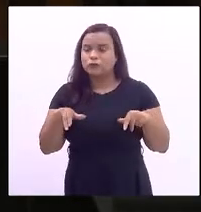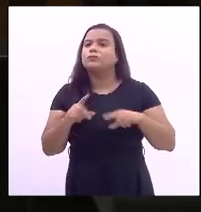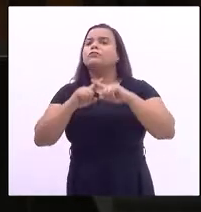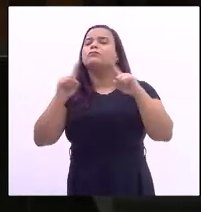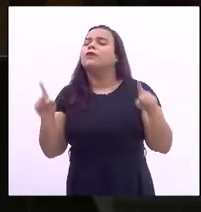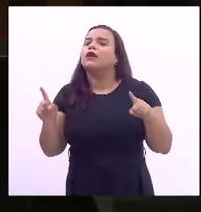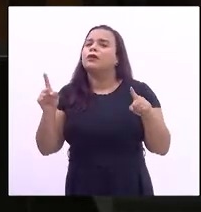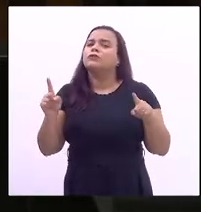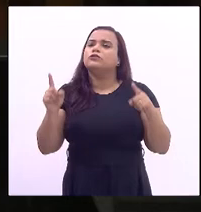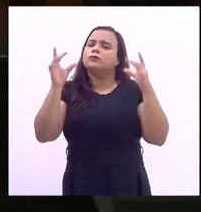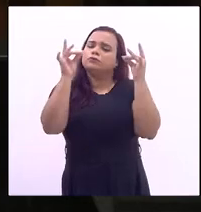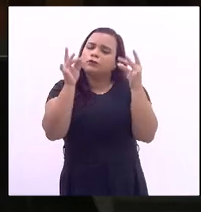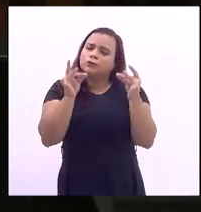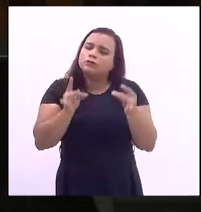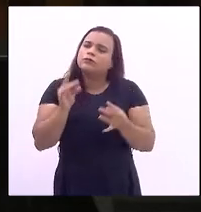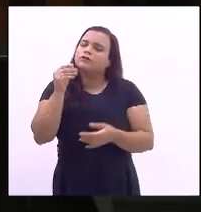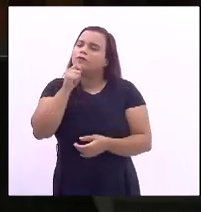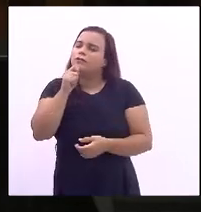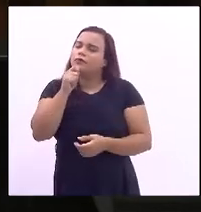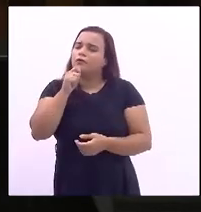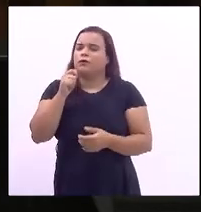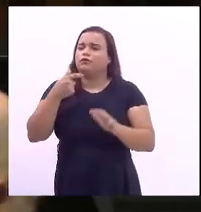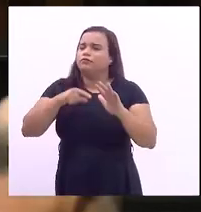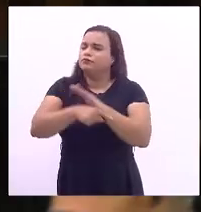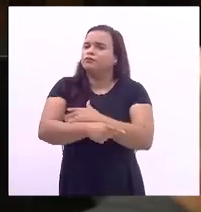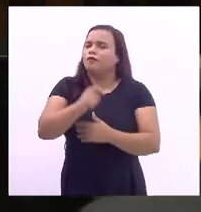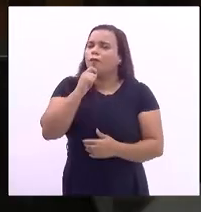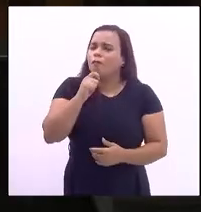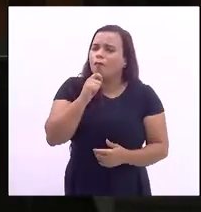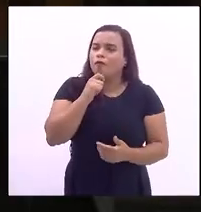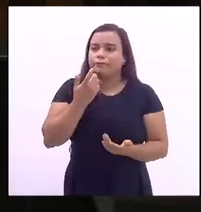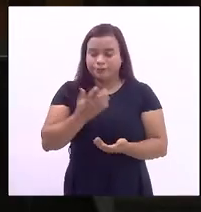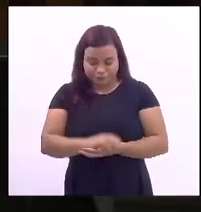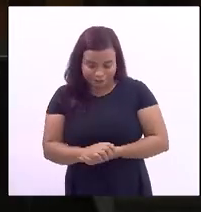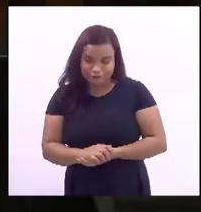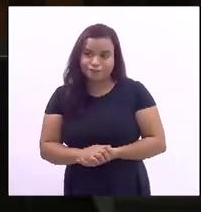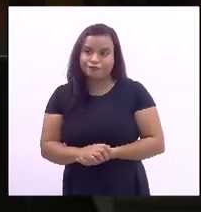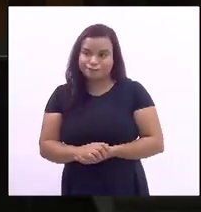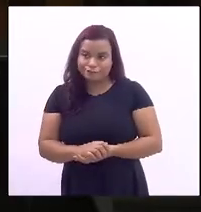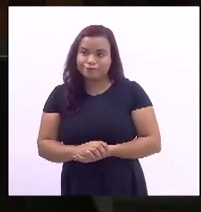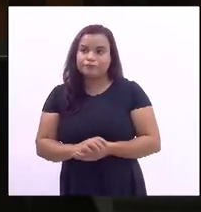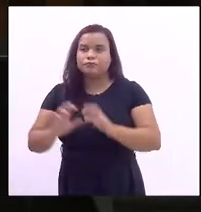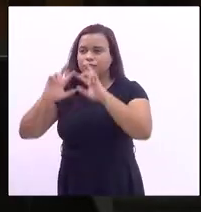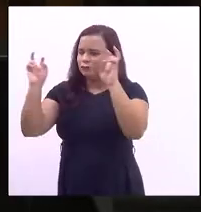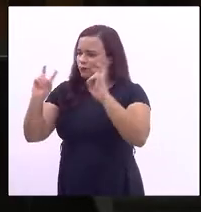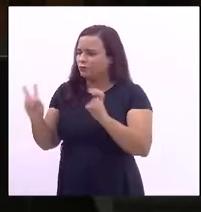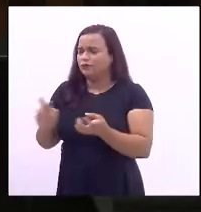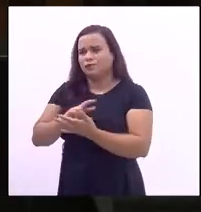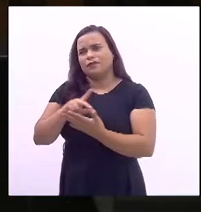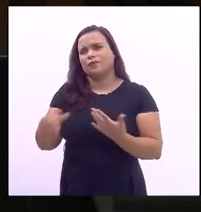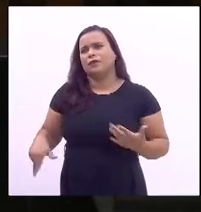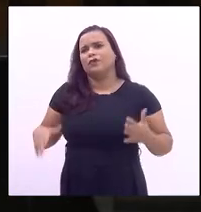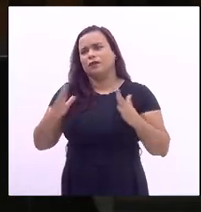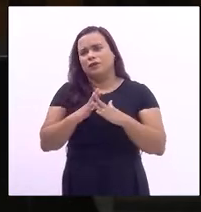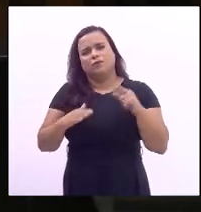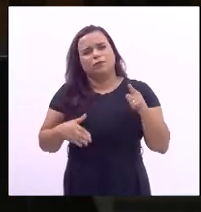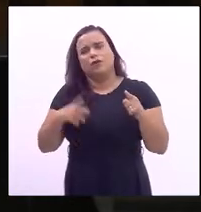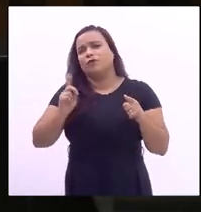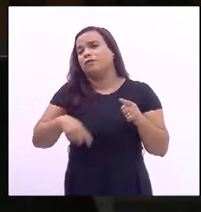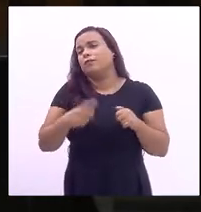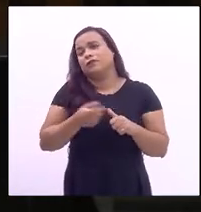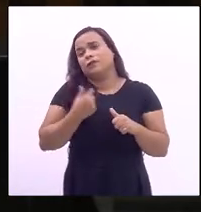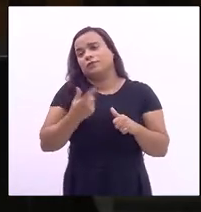sem destrinchar sem aprofundar nenhuma dessas questões e esse móvel que o primeiro da